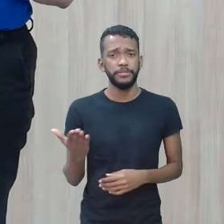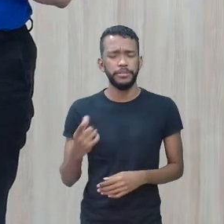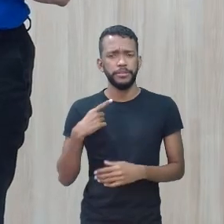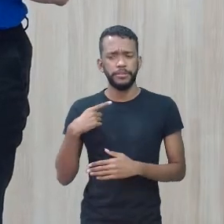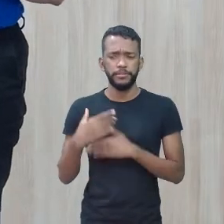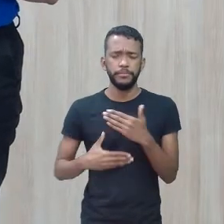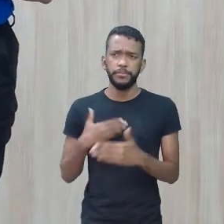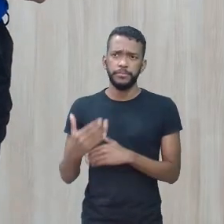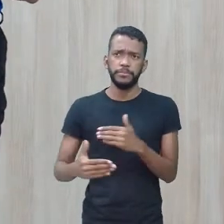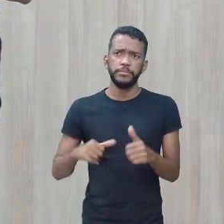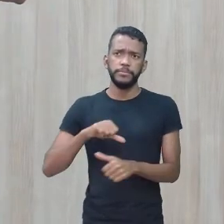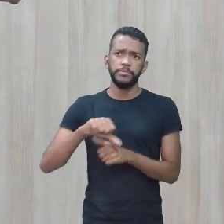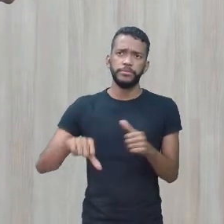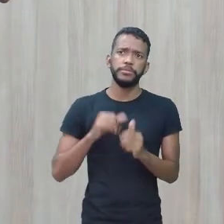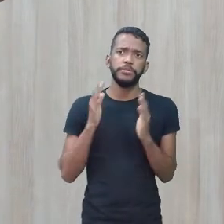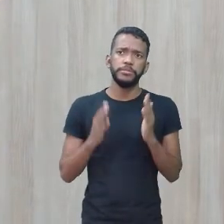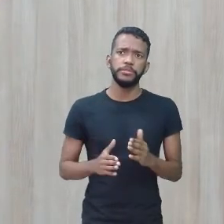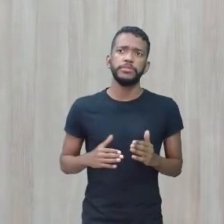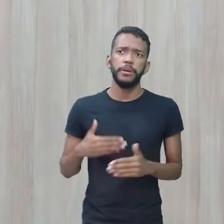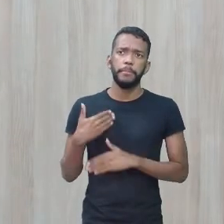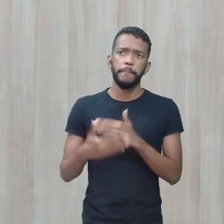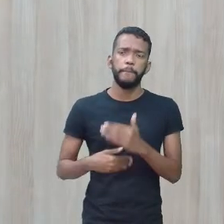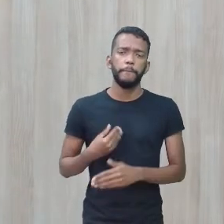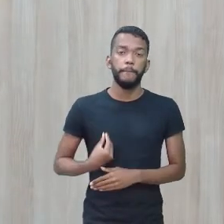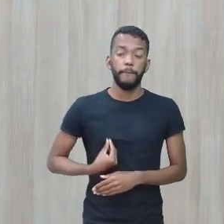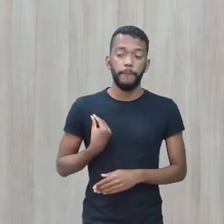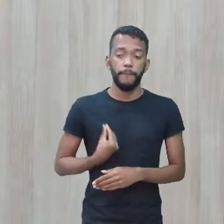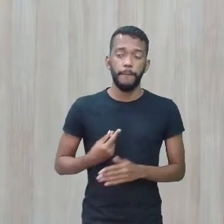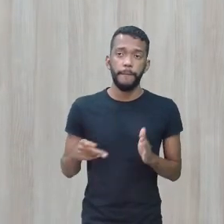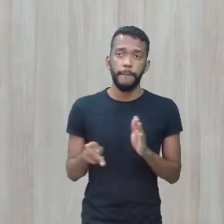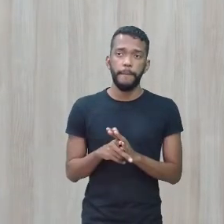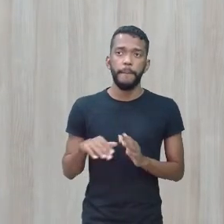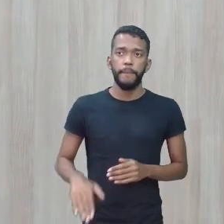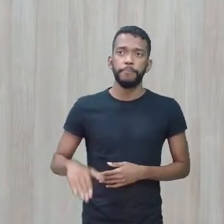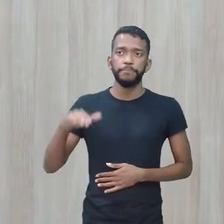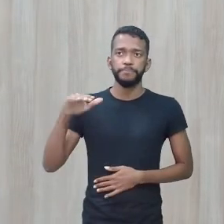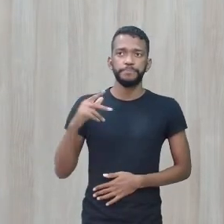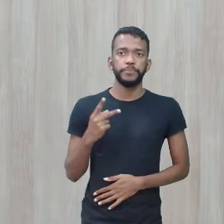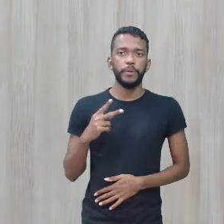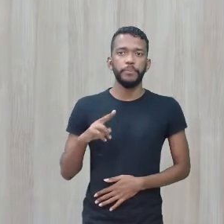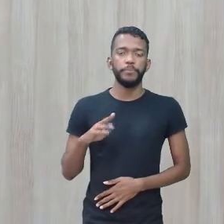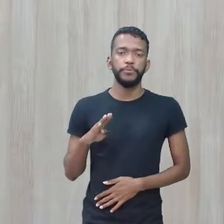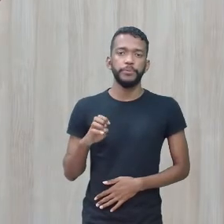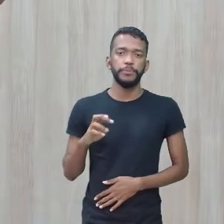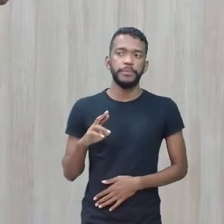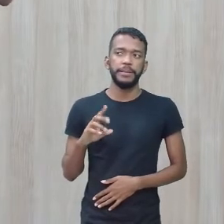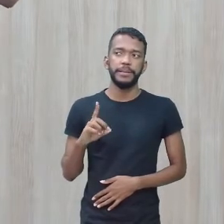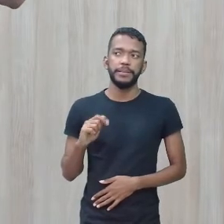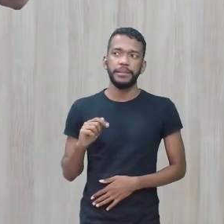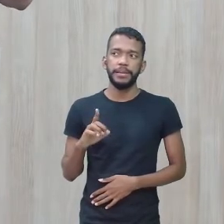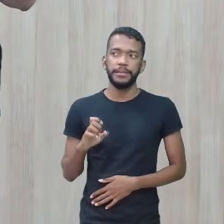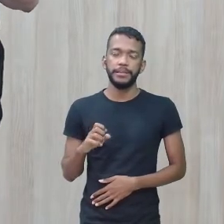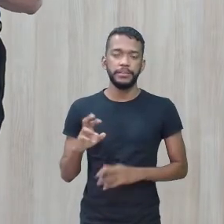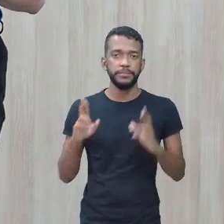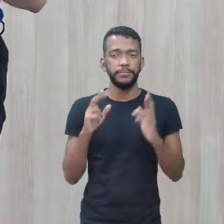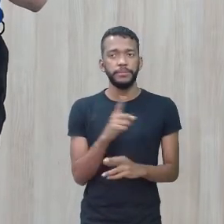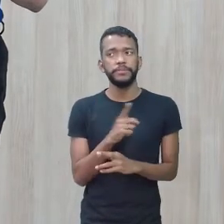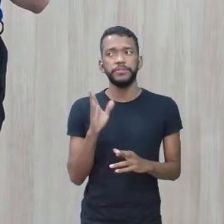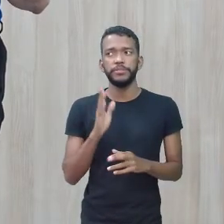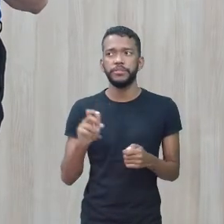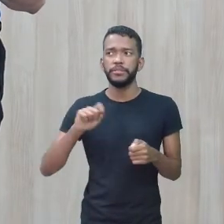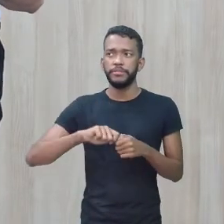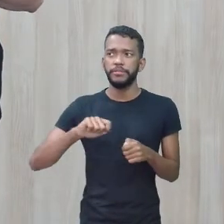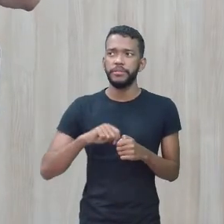passaram ou estão passando nessa fase de puberdade. Espero que todos vocês tenham feito. Nós vimos